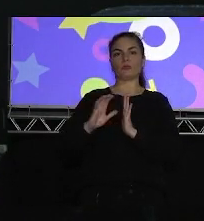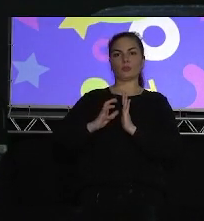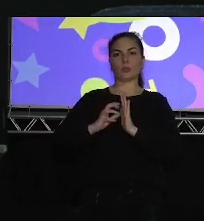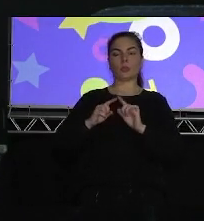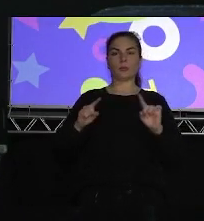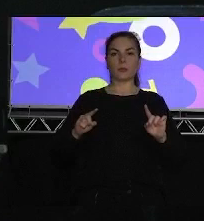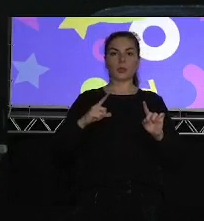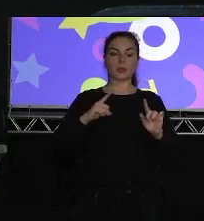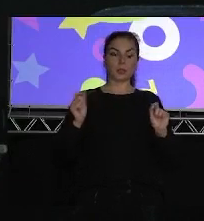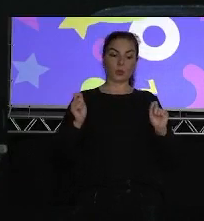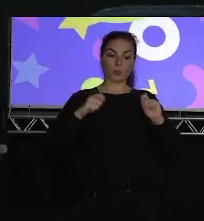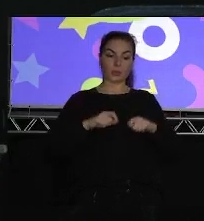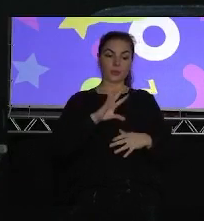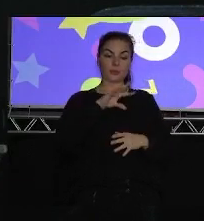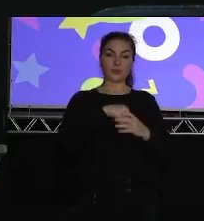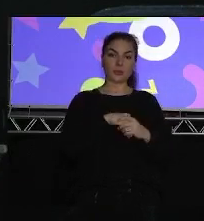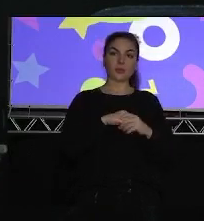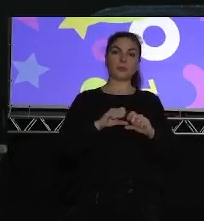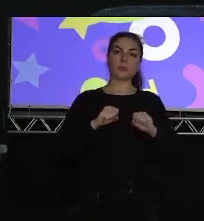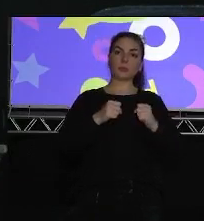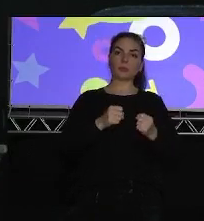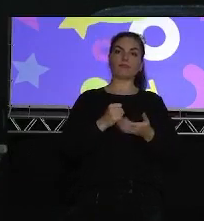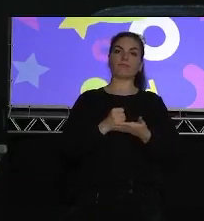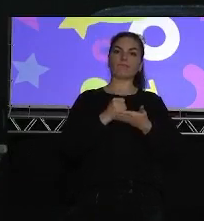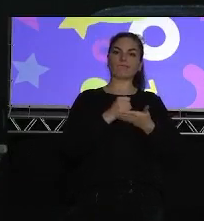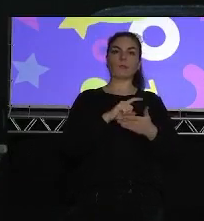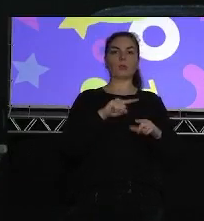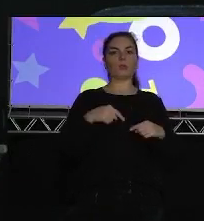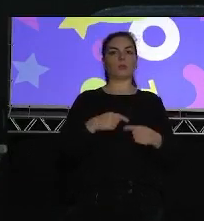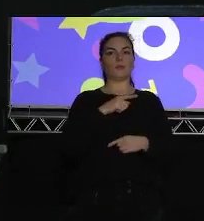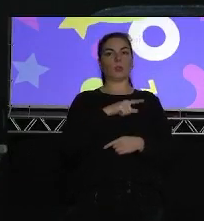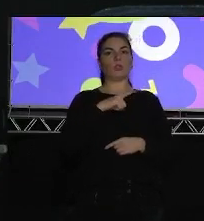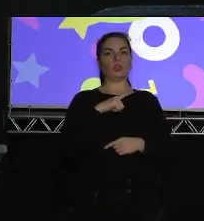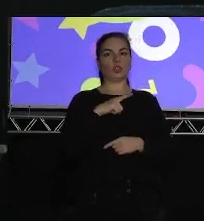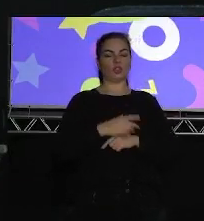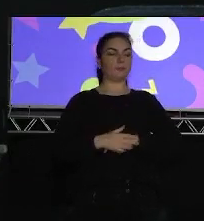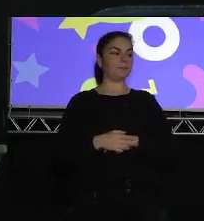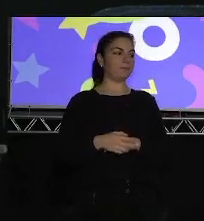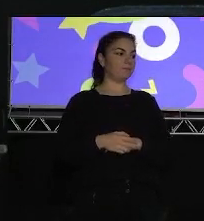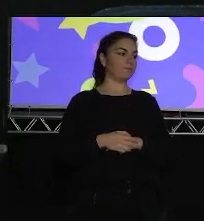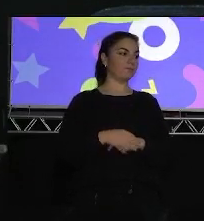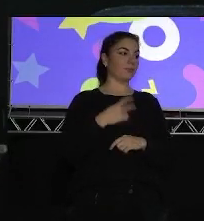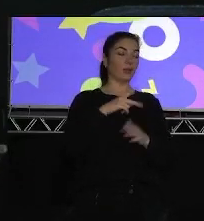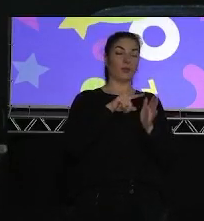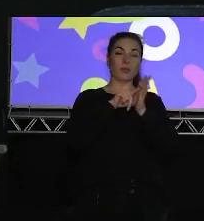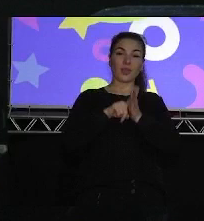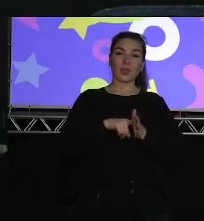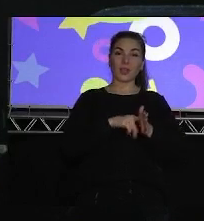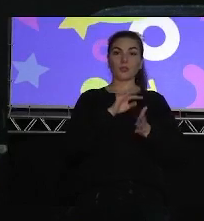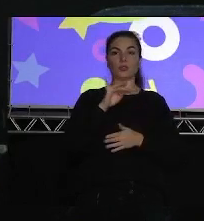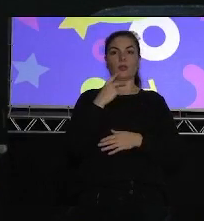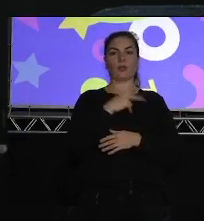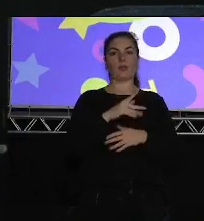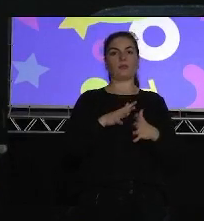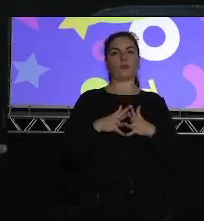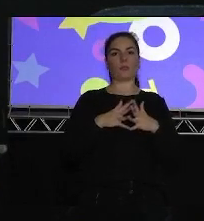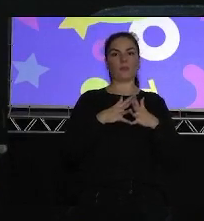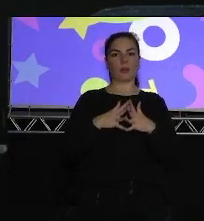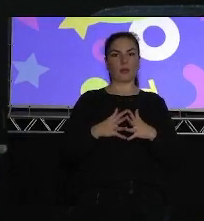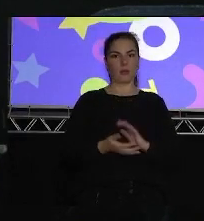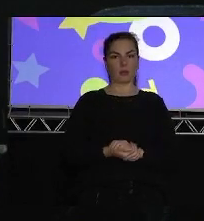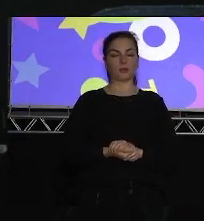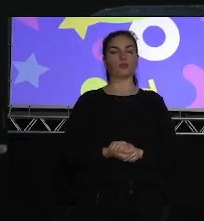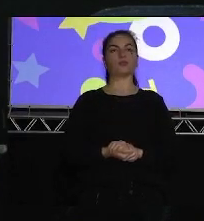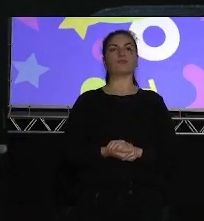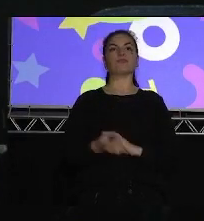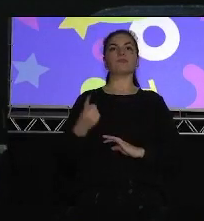para sustentar ou suportar, etc. Então, eram os desafios que ele tinha. Então, o inventário de TI dele era meio complicado. E a gente buscou